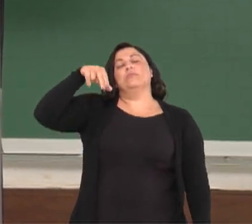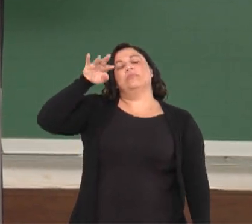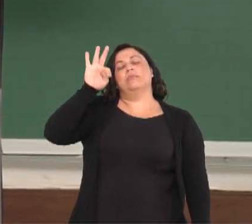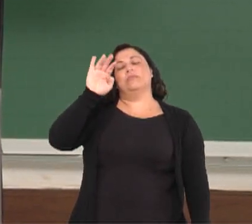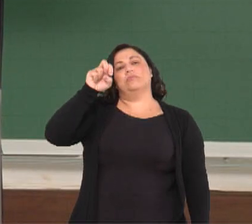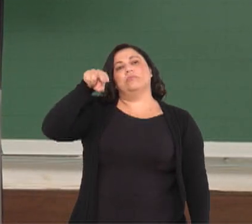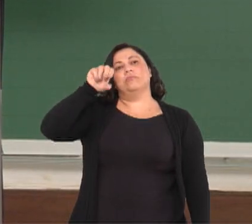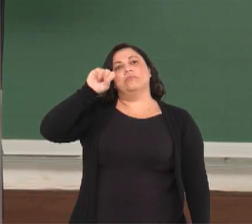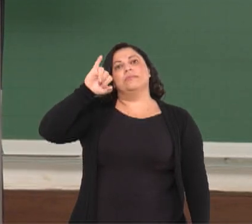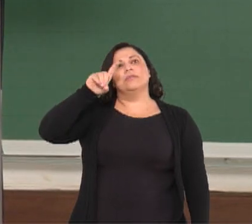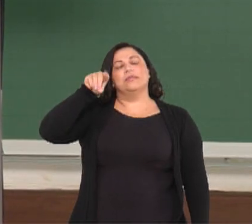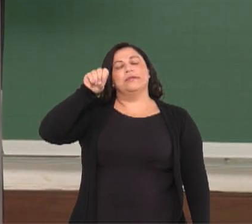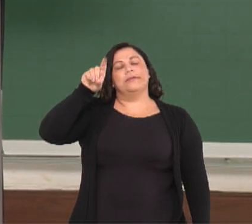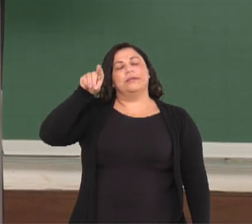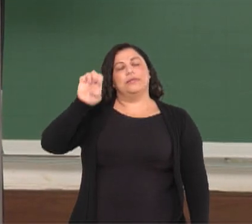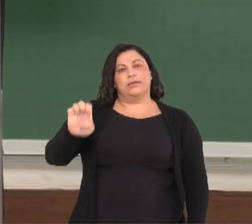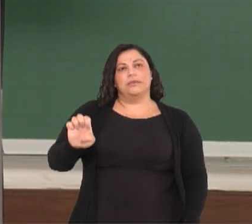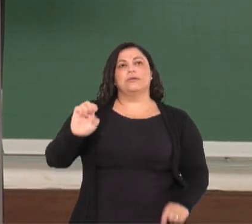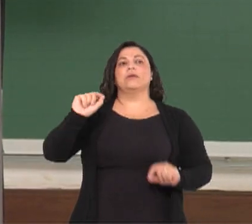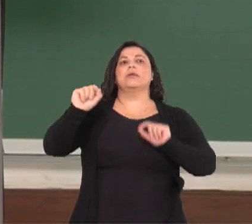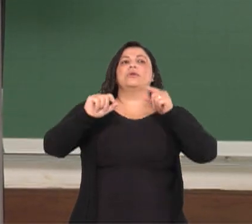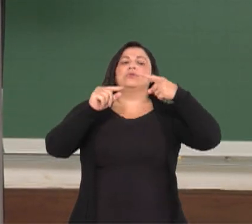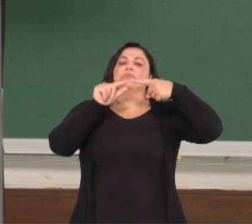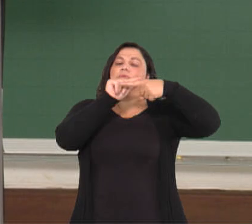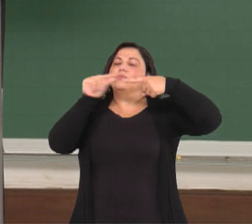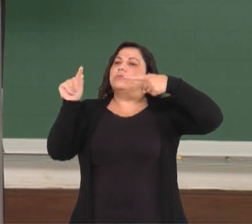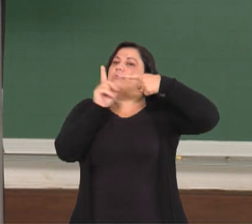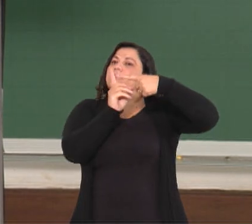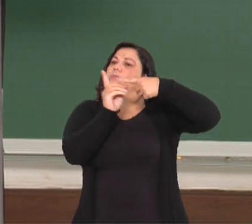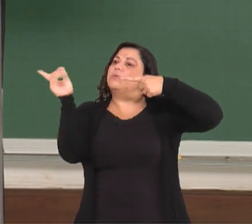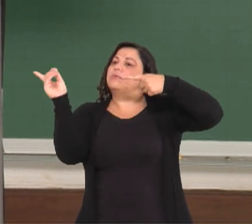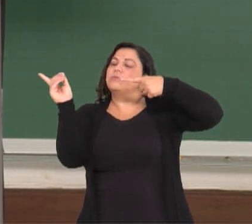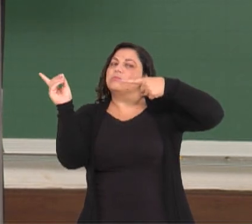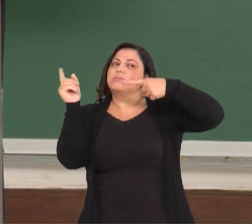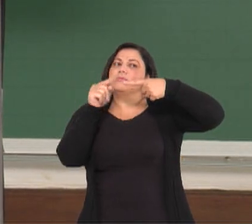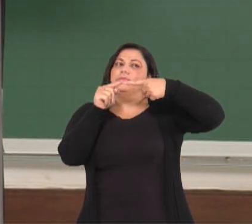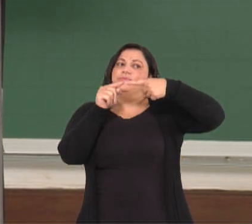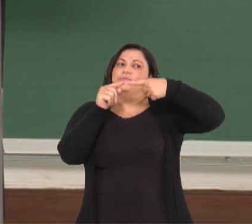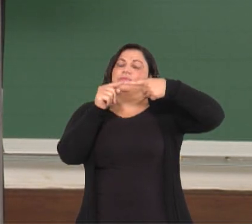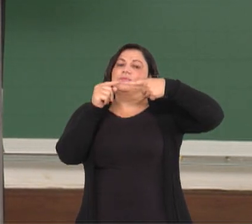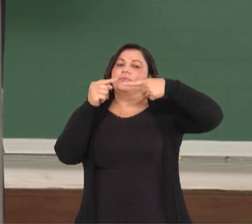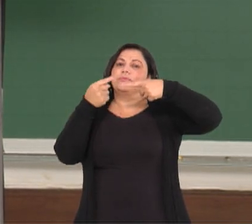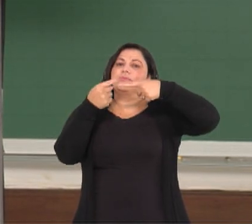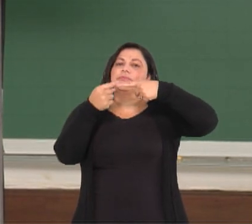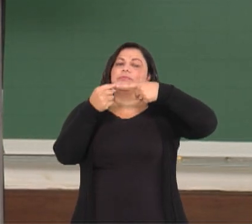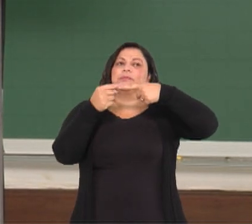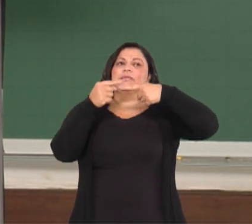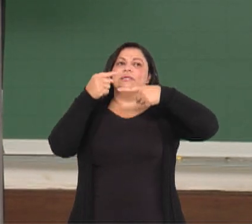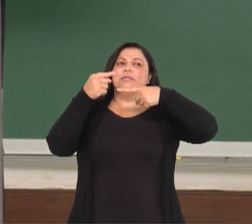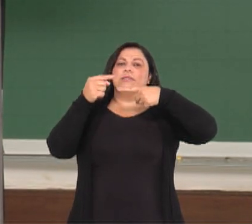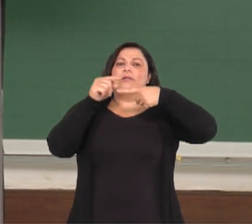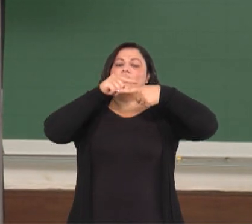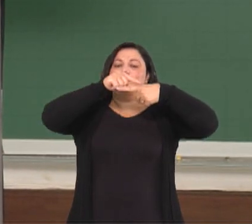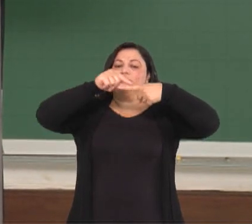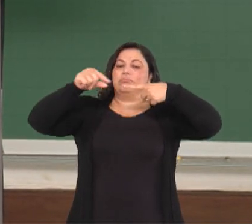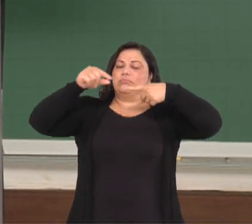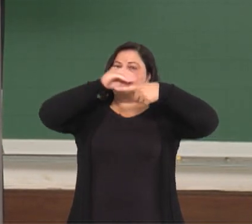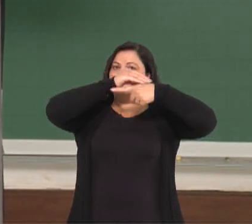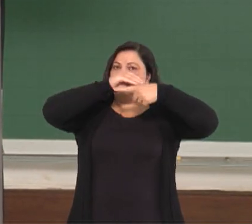intensidade. Agora, a direção e o sentido é dado, a direção no caso